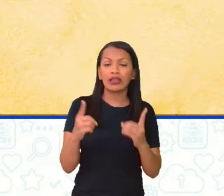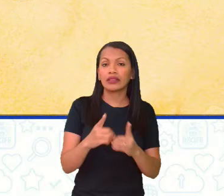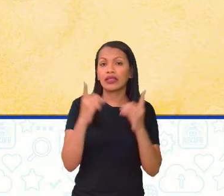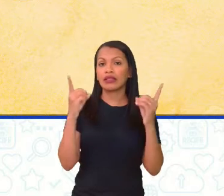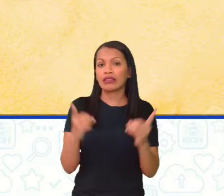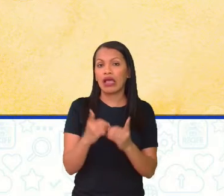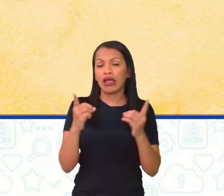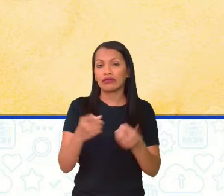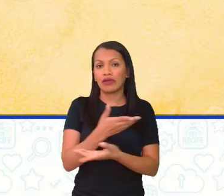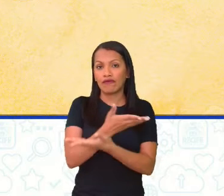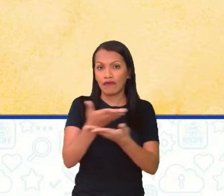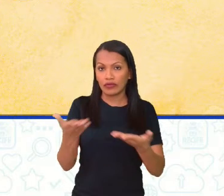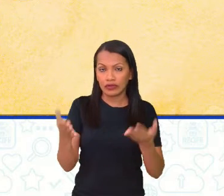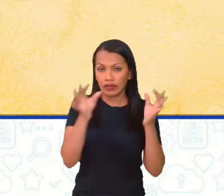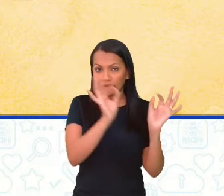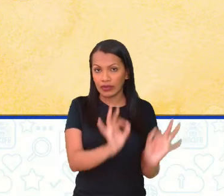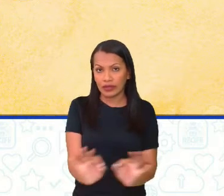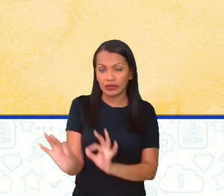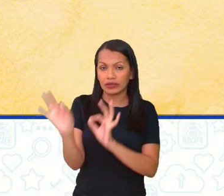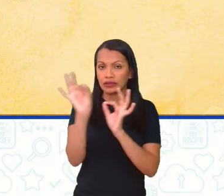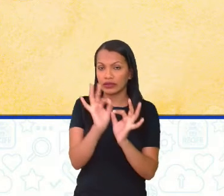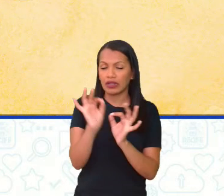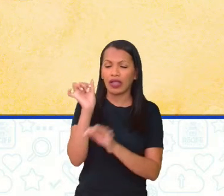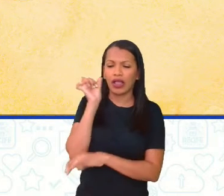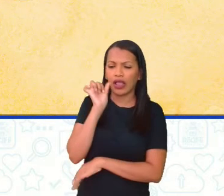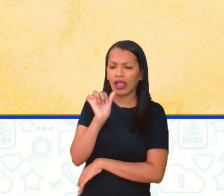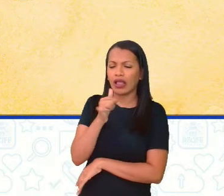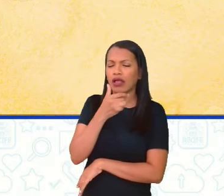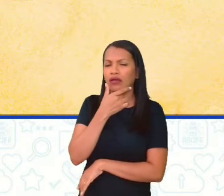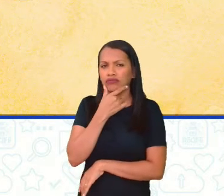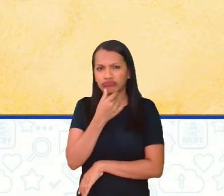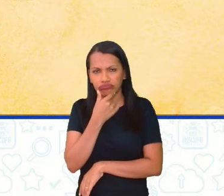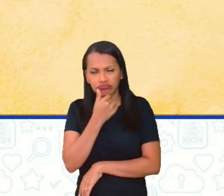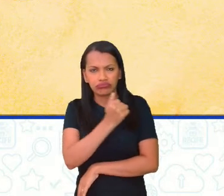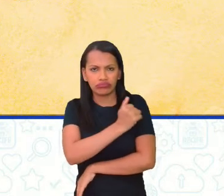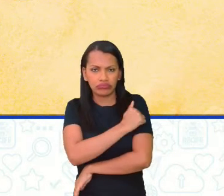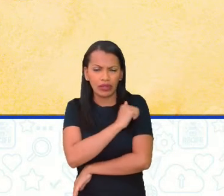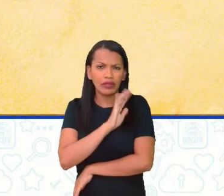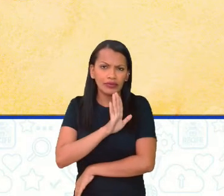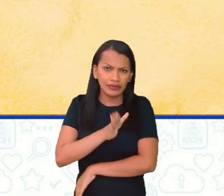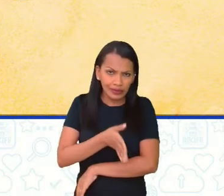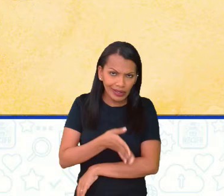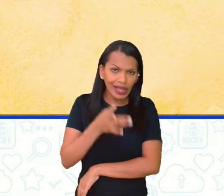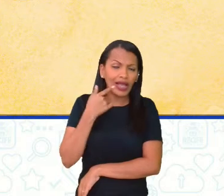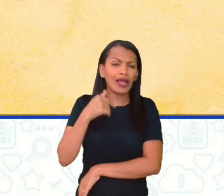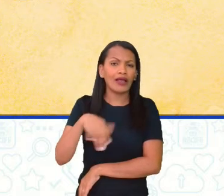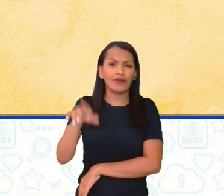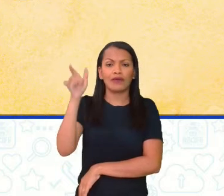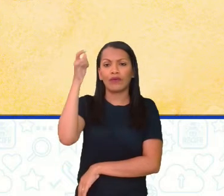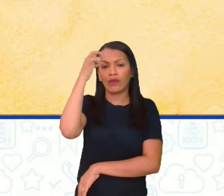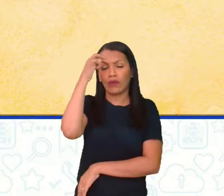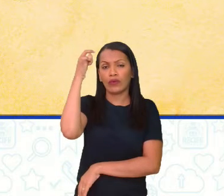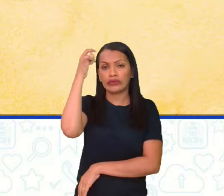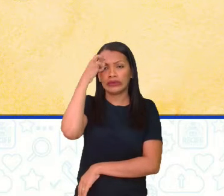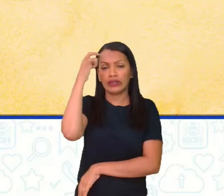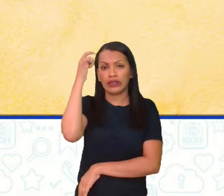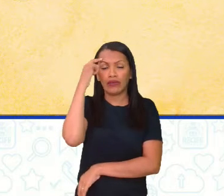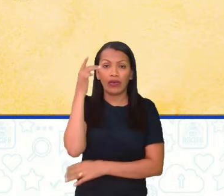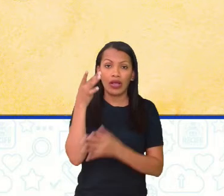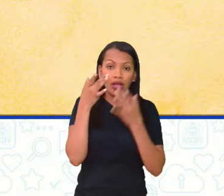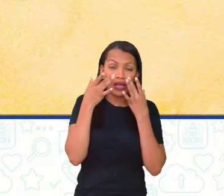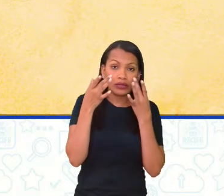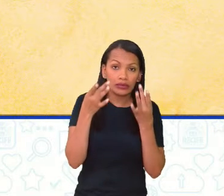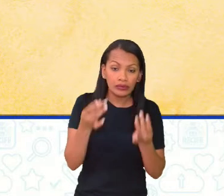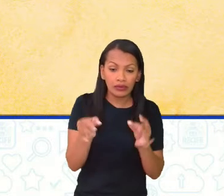vocês que estão aí assistindo, meus alunos e minhas alunas, vocês já estão se conscientizando, né? Prestando